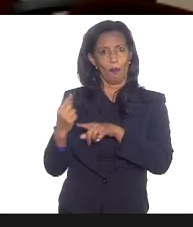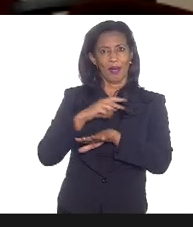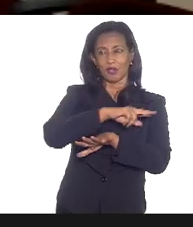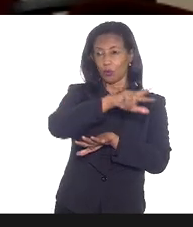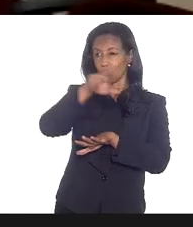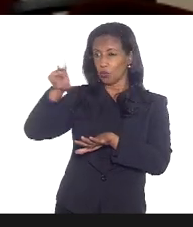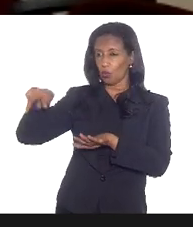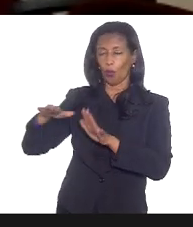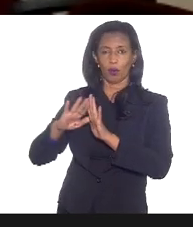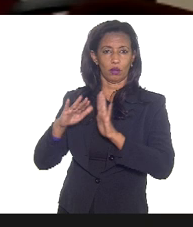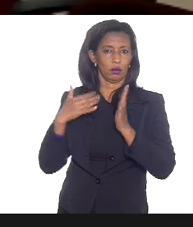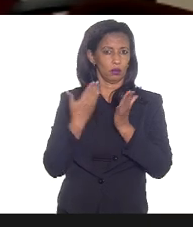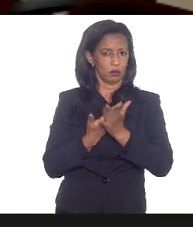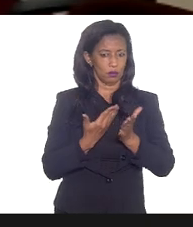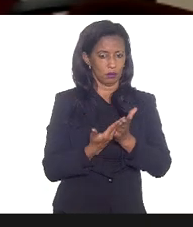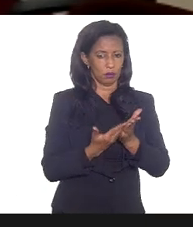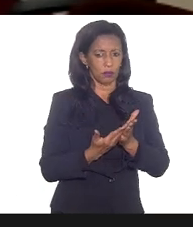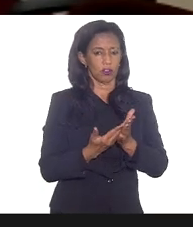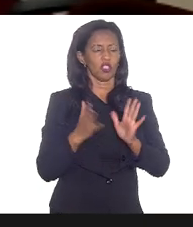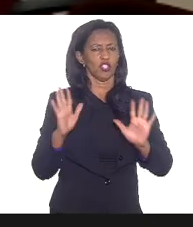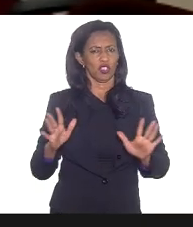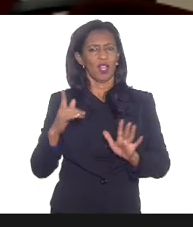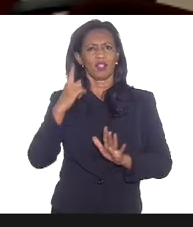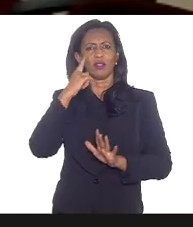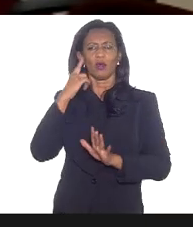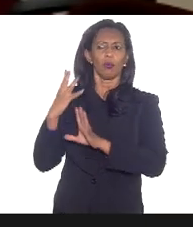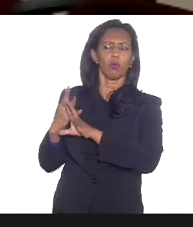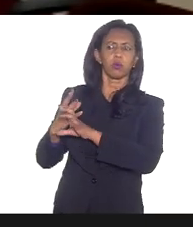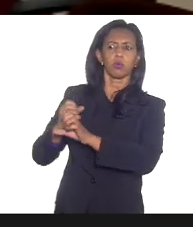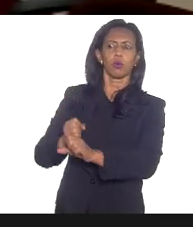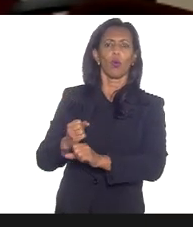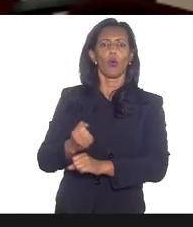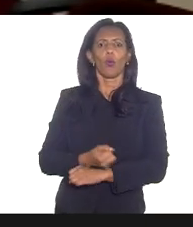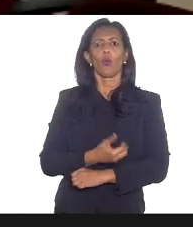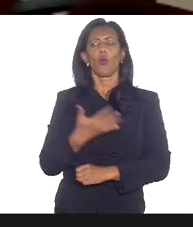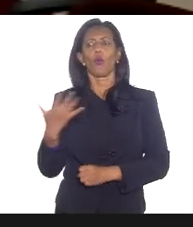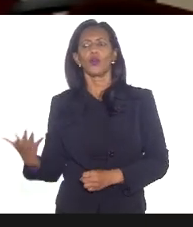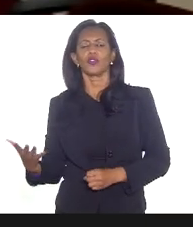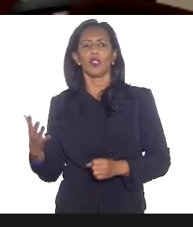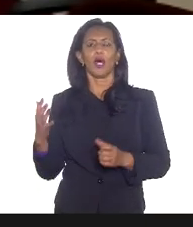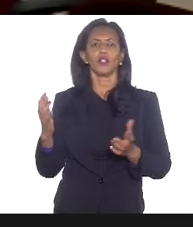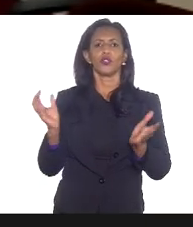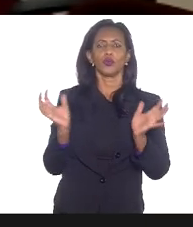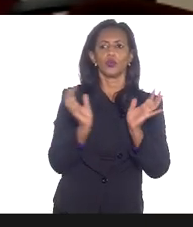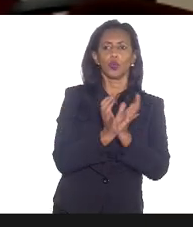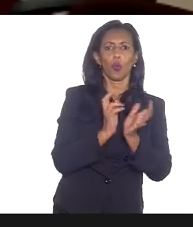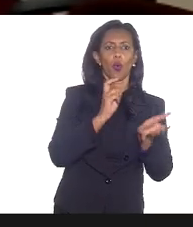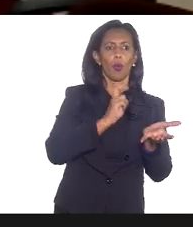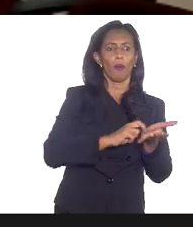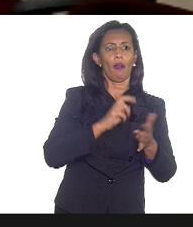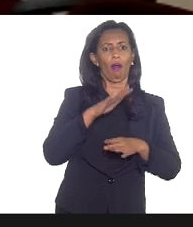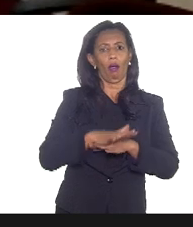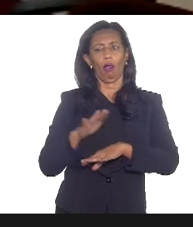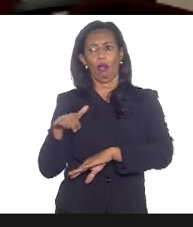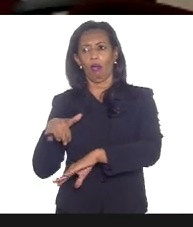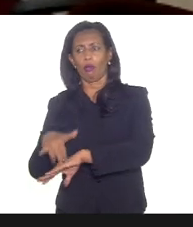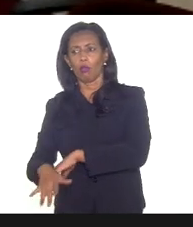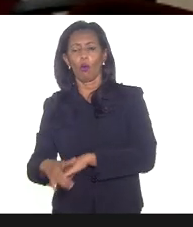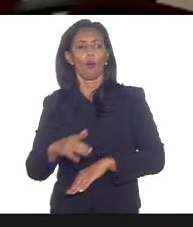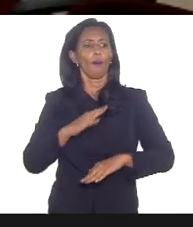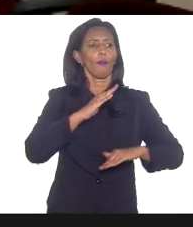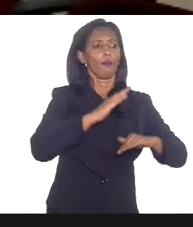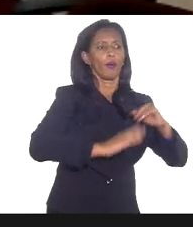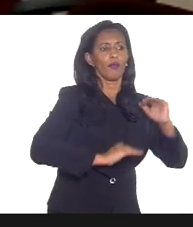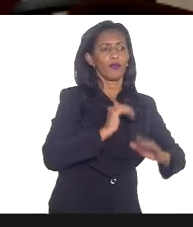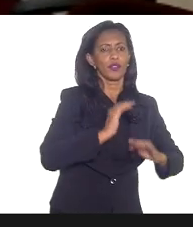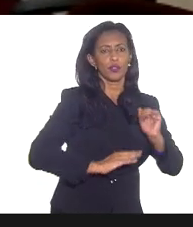unidades escolares. Já estamos fazendo todo um levantamento aqui de quantidade de turmas, de profissionais. Tem um GT montado